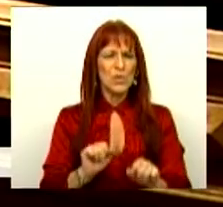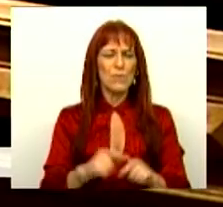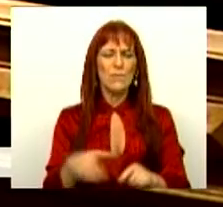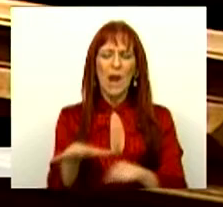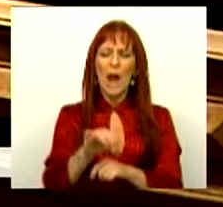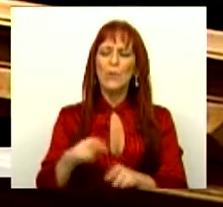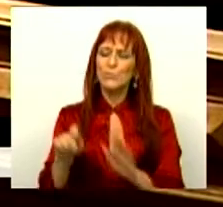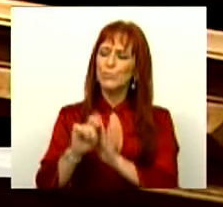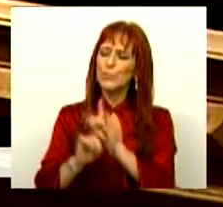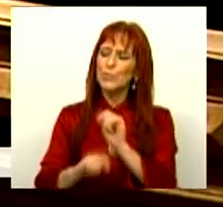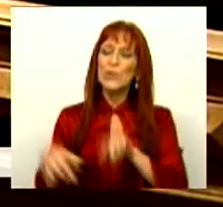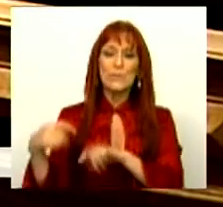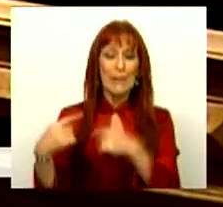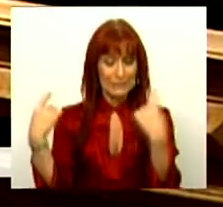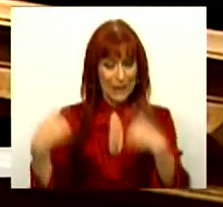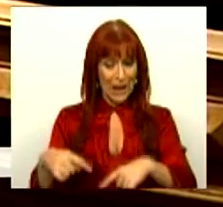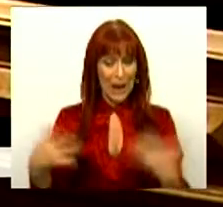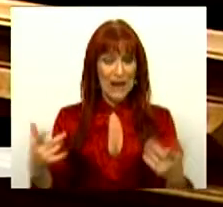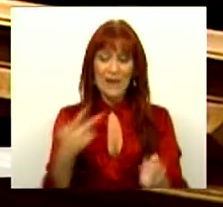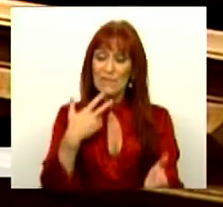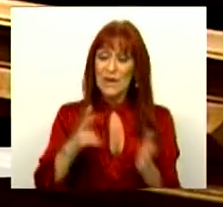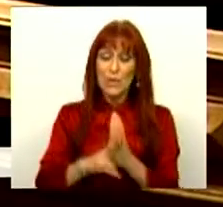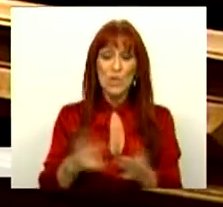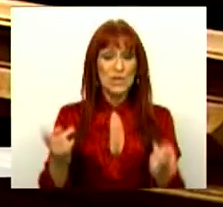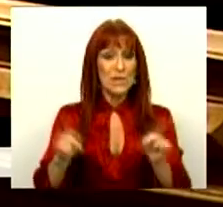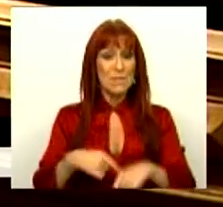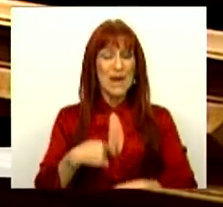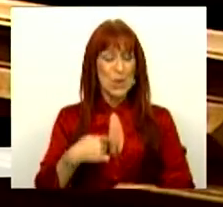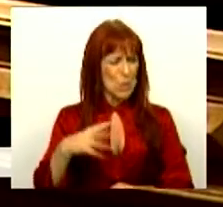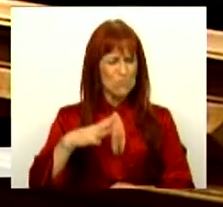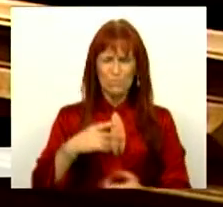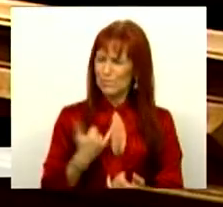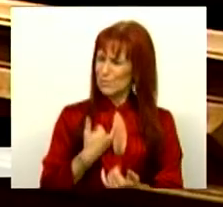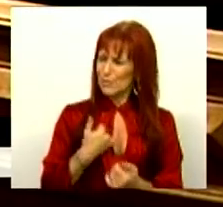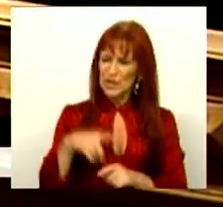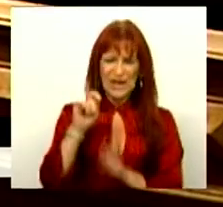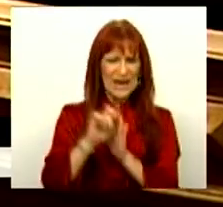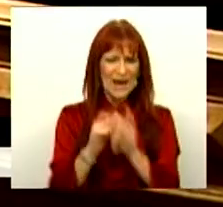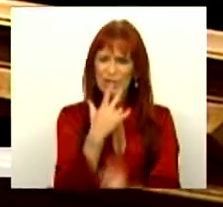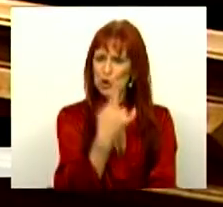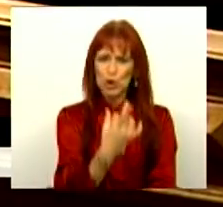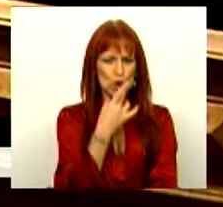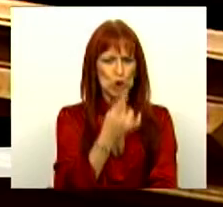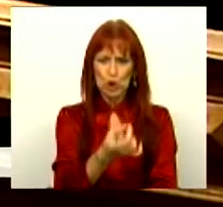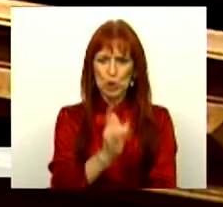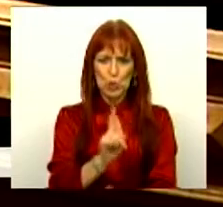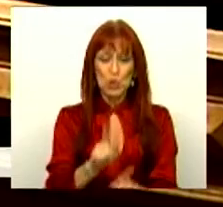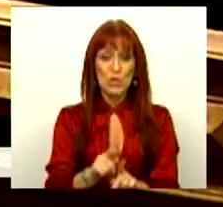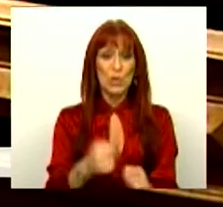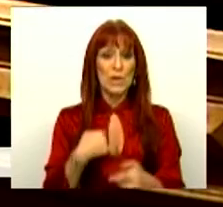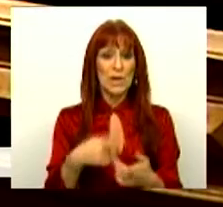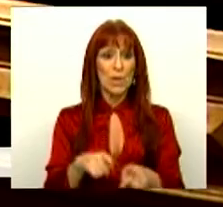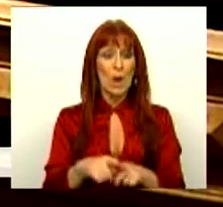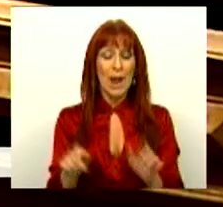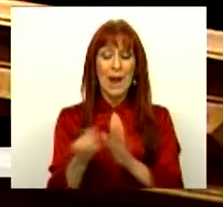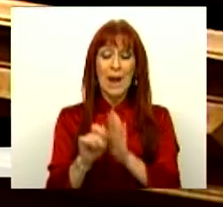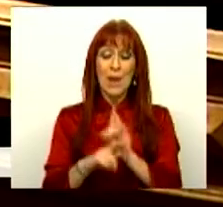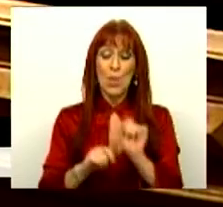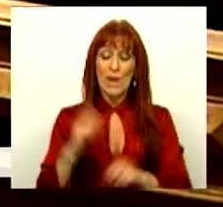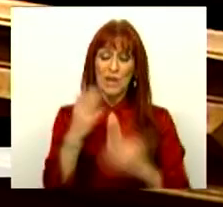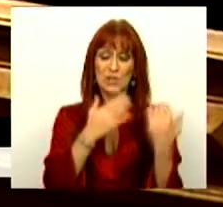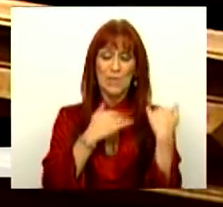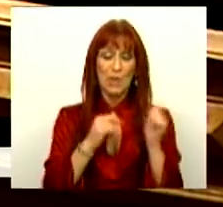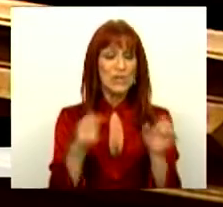dimensão ética neste debate, e a verdade é que também não me reconheço numa ética individualista. Transpondo uma ética de